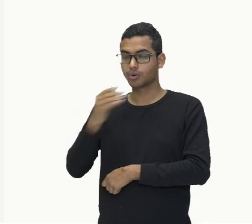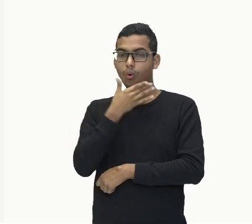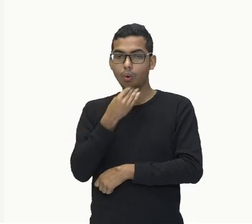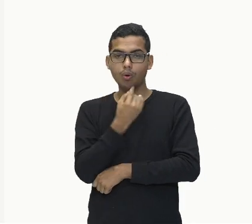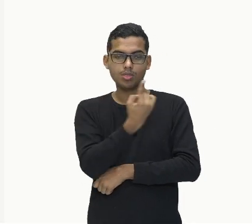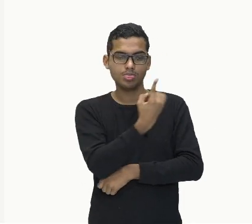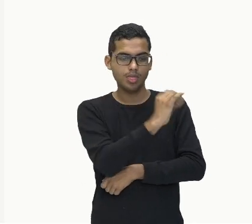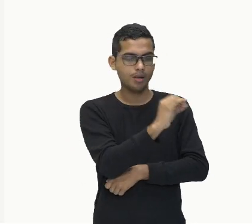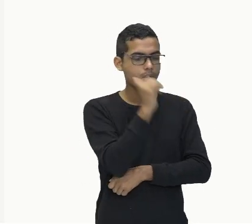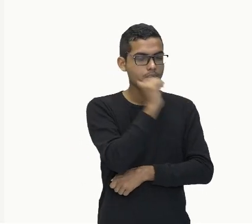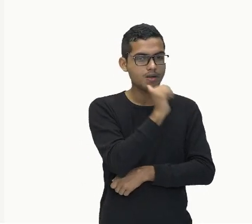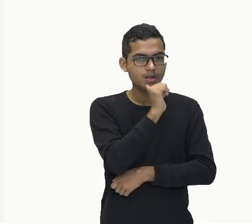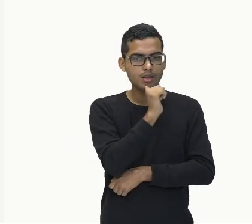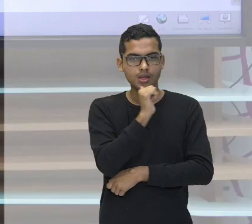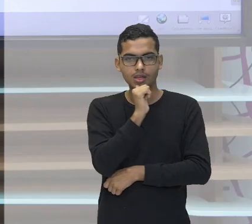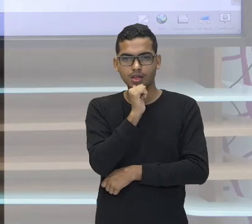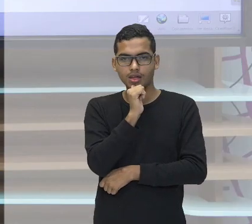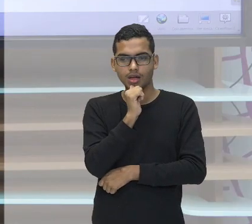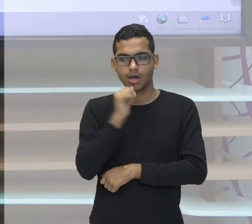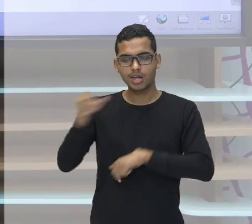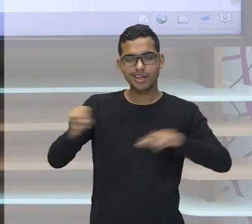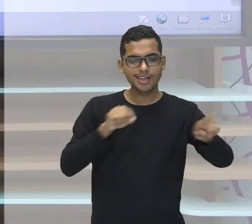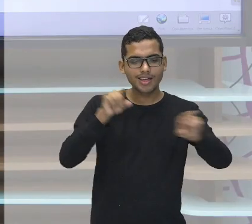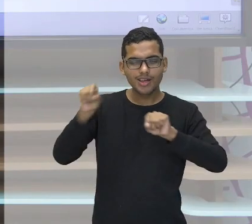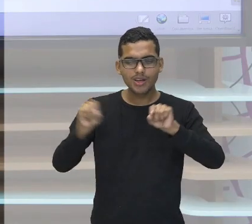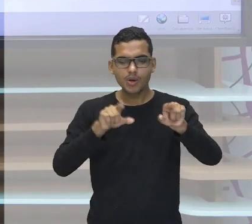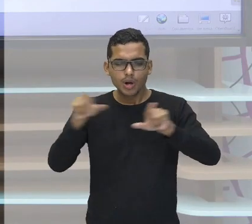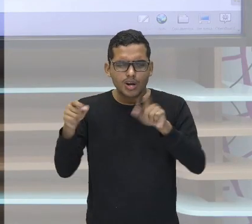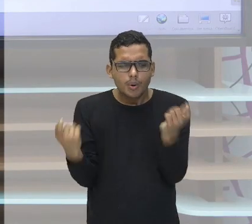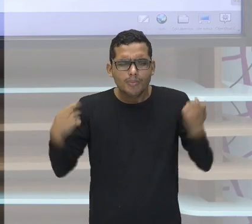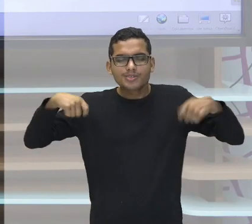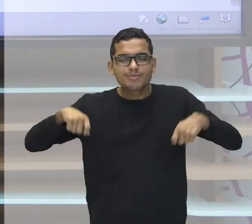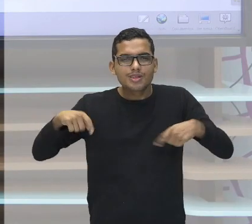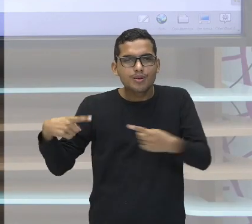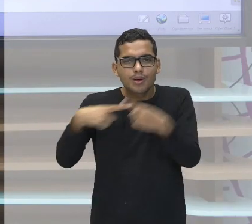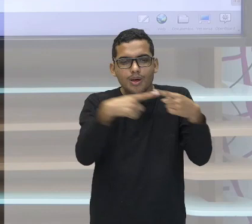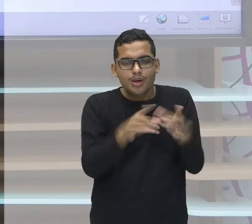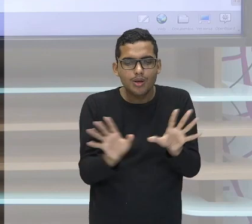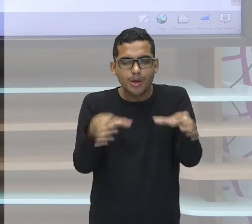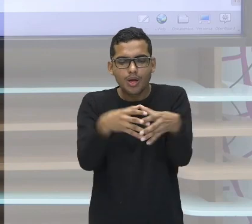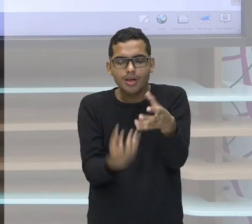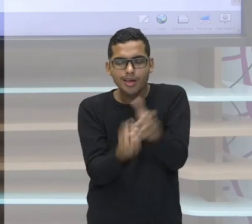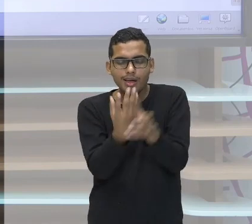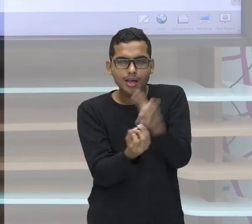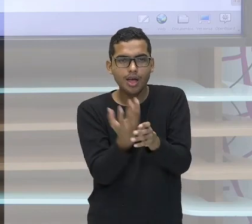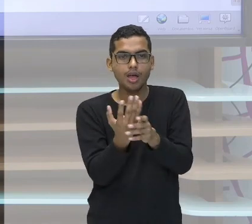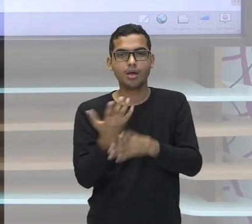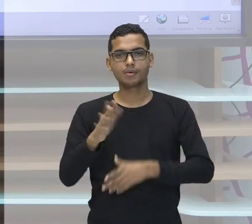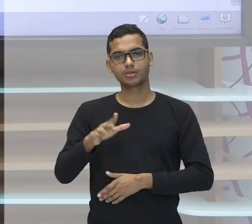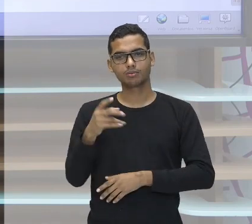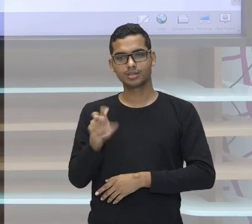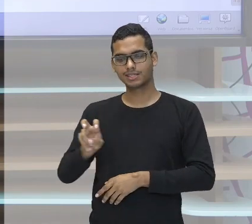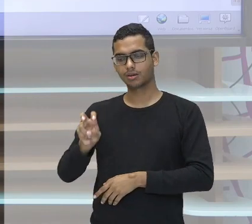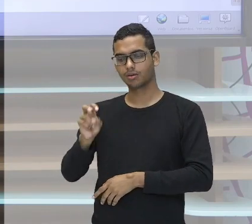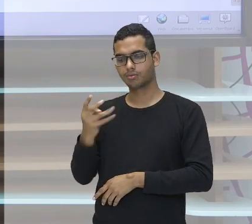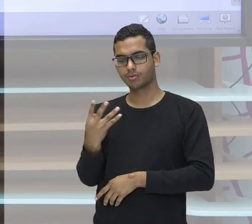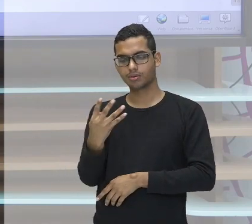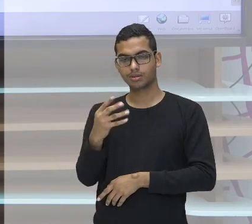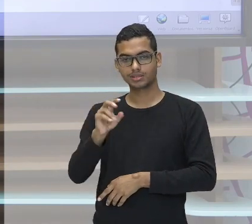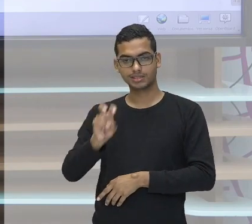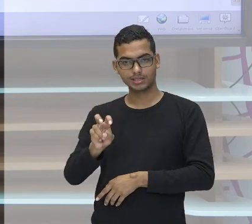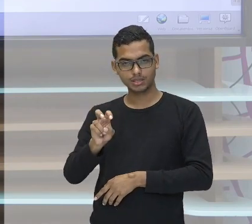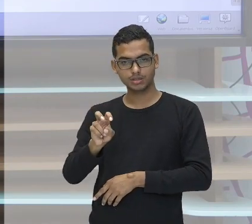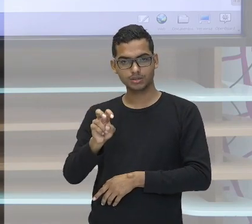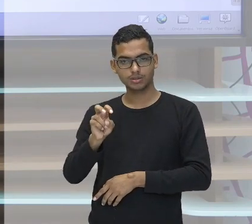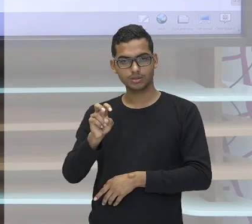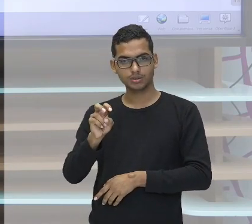só quantas comissões diferentes a gente vai poder formar de 3 homens e 2 mulheres. É bastante